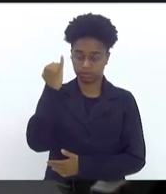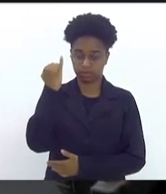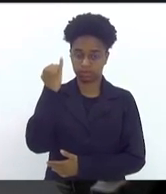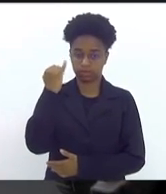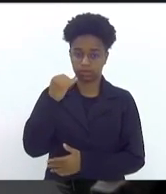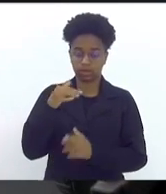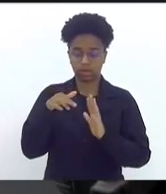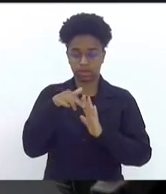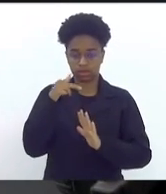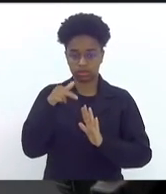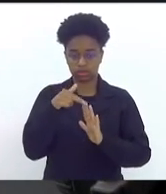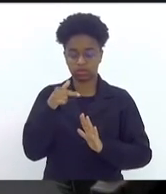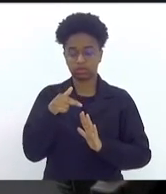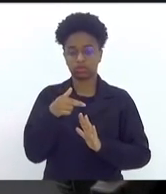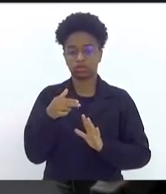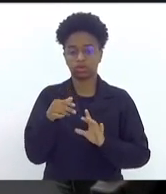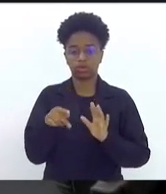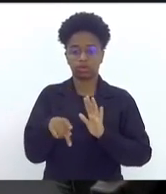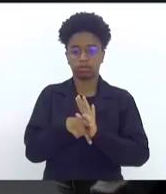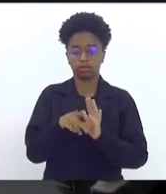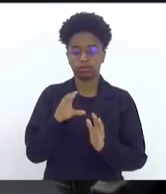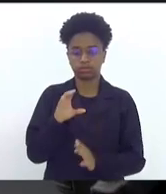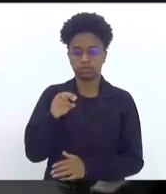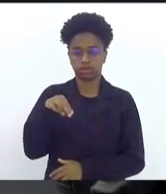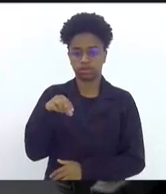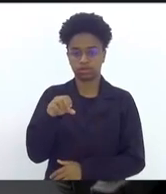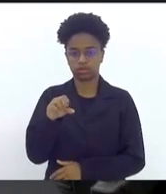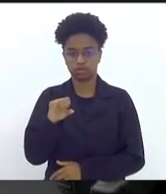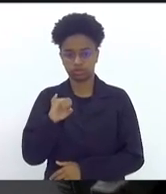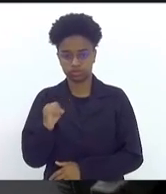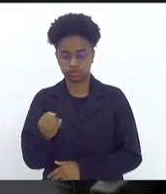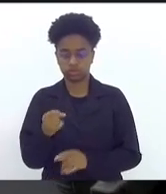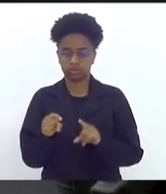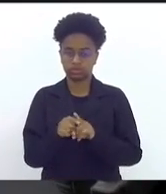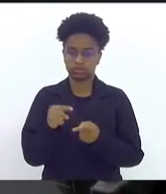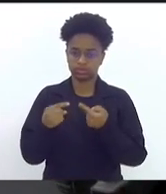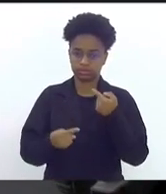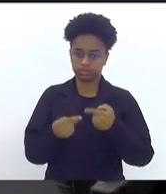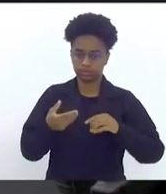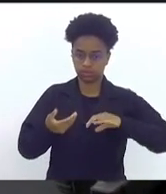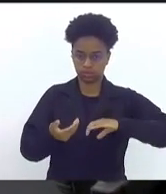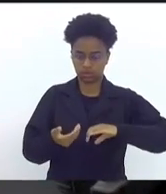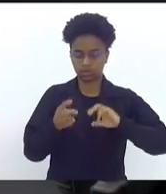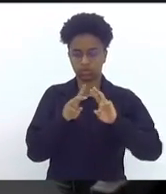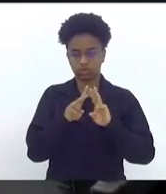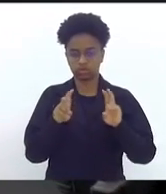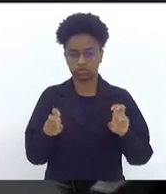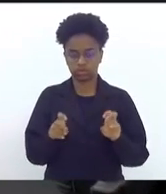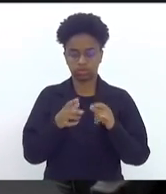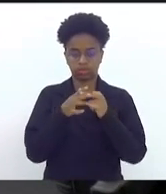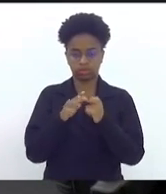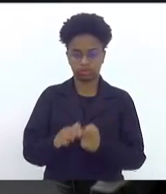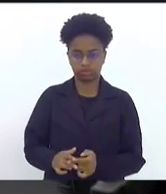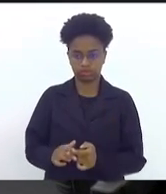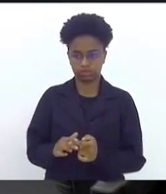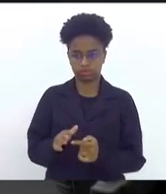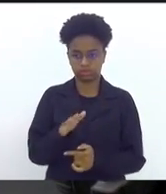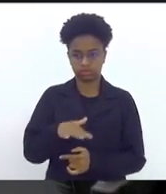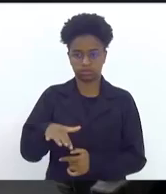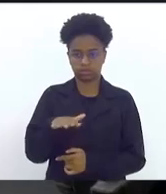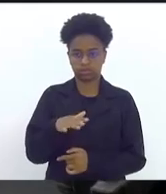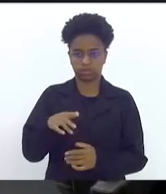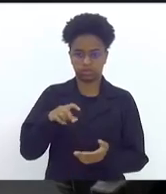número 484 do CNJ, assim como as discussões no Congresso Nacional relativas à reforma dos dispositivos do Código de Processo